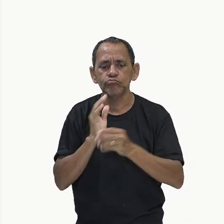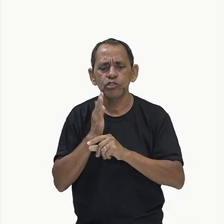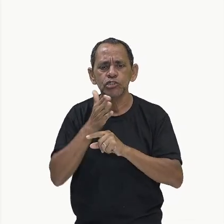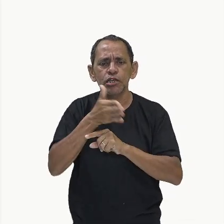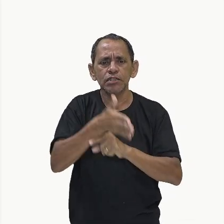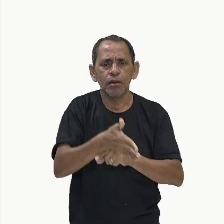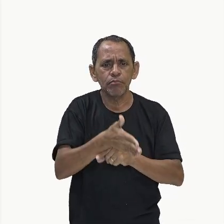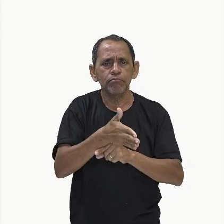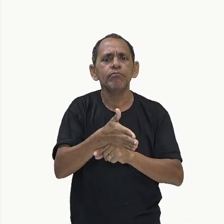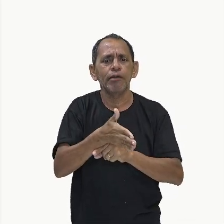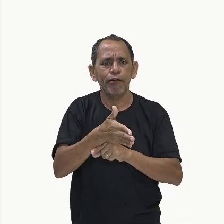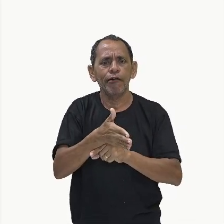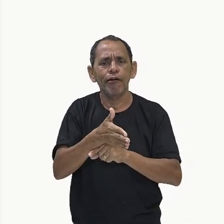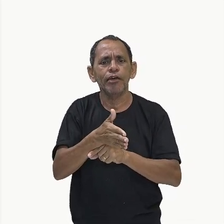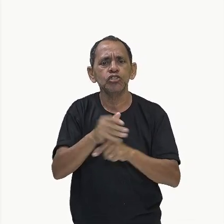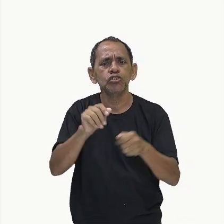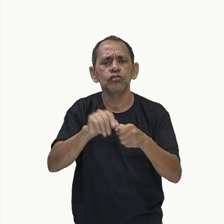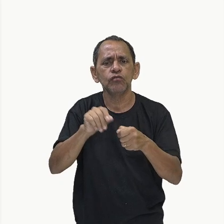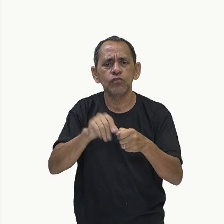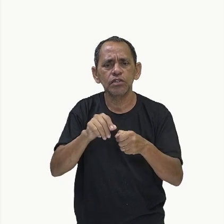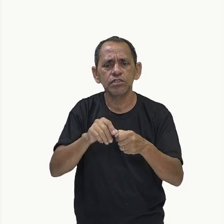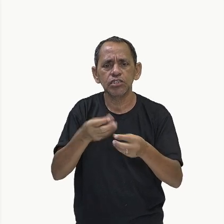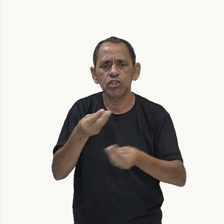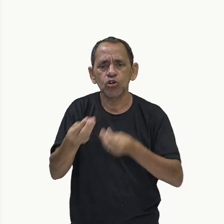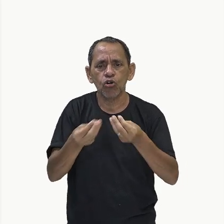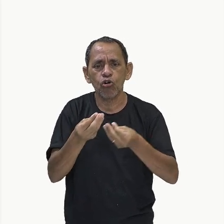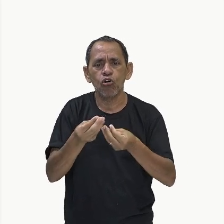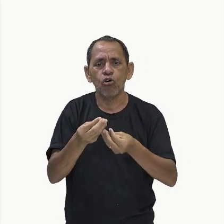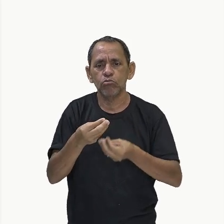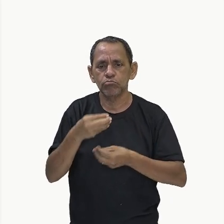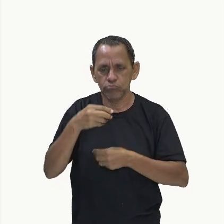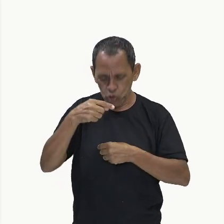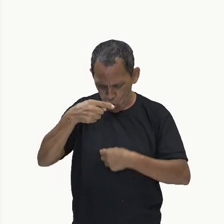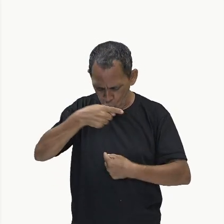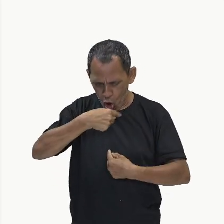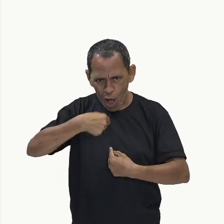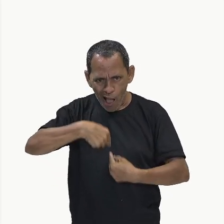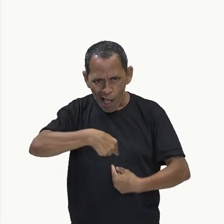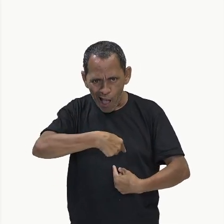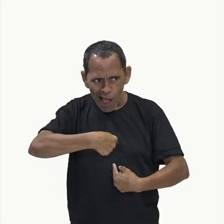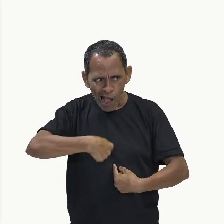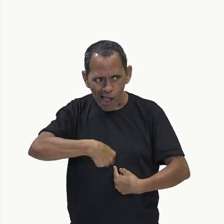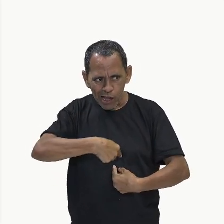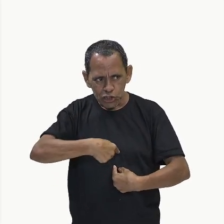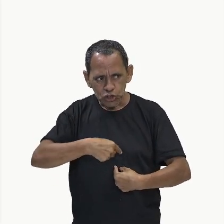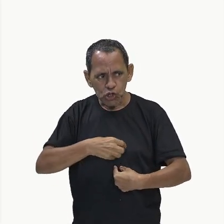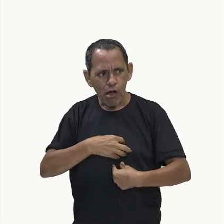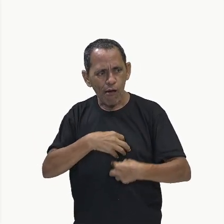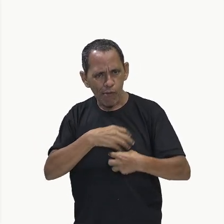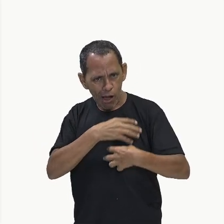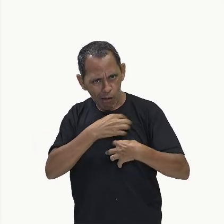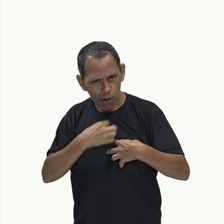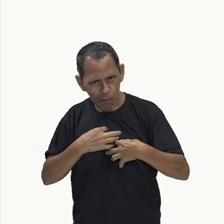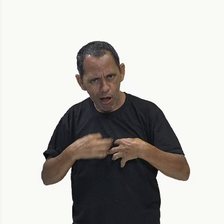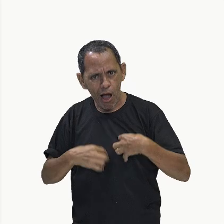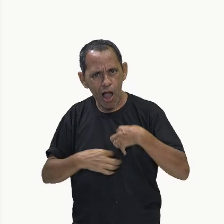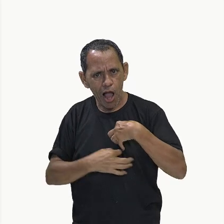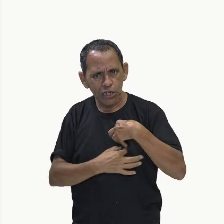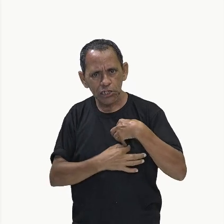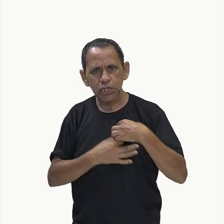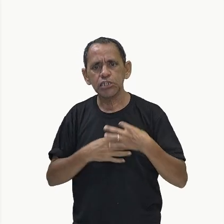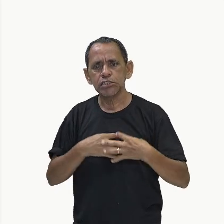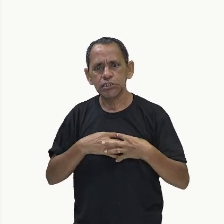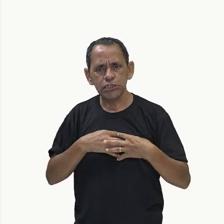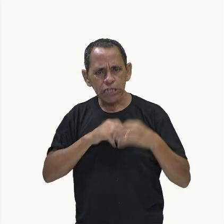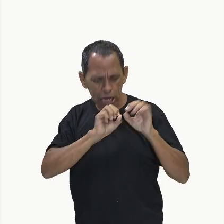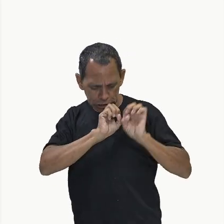sendo realizado aqui, ó, nos alvéolos, tá? Essas estruturas,